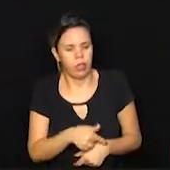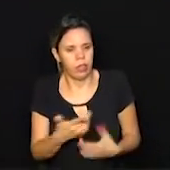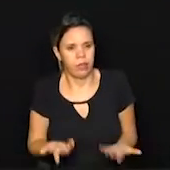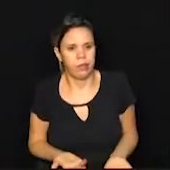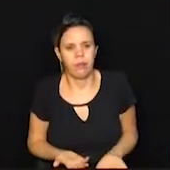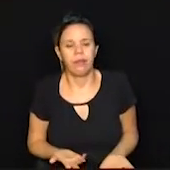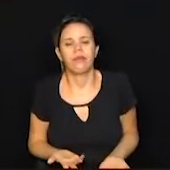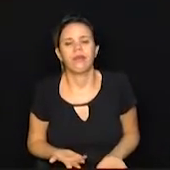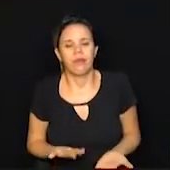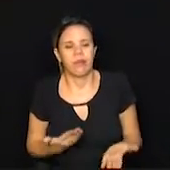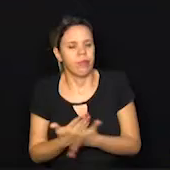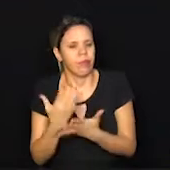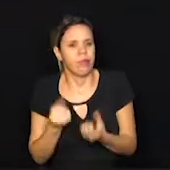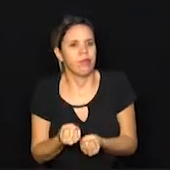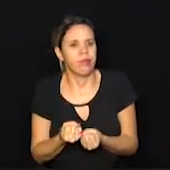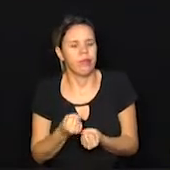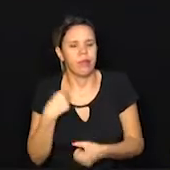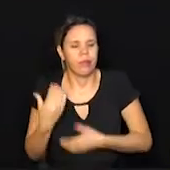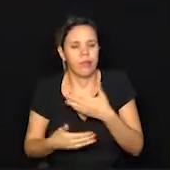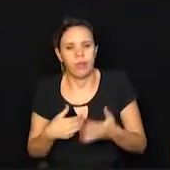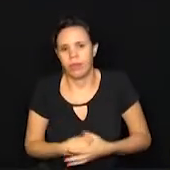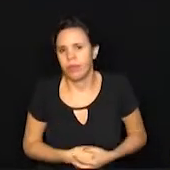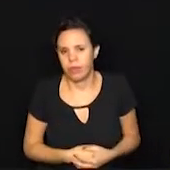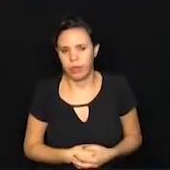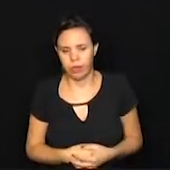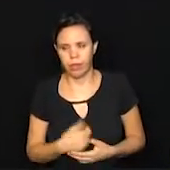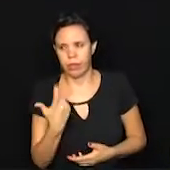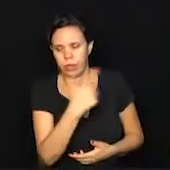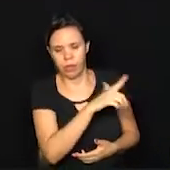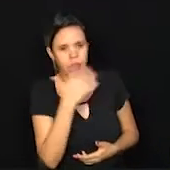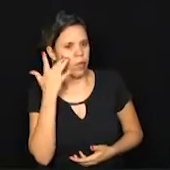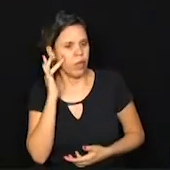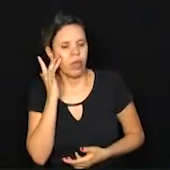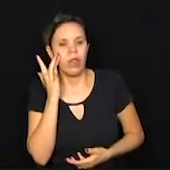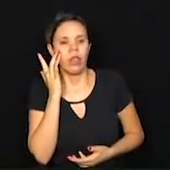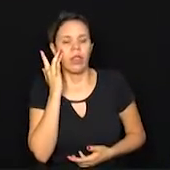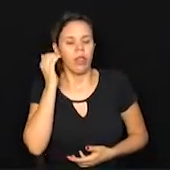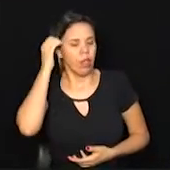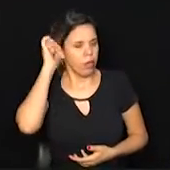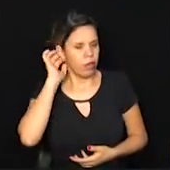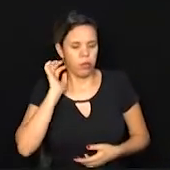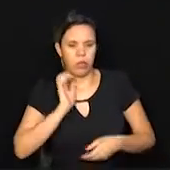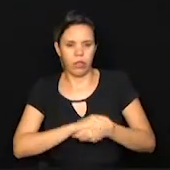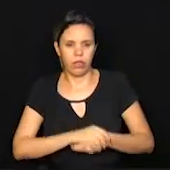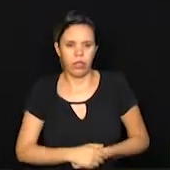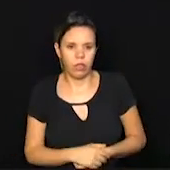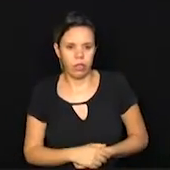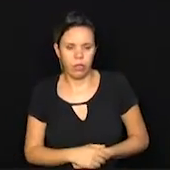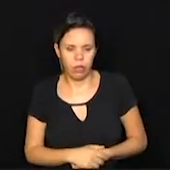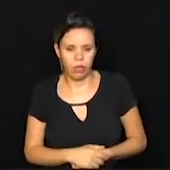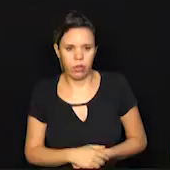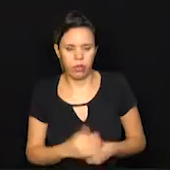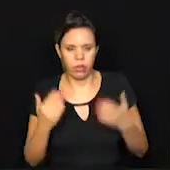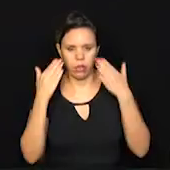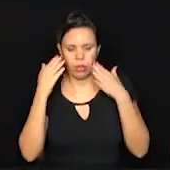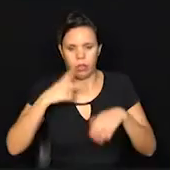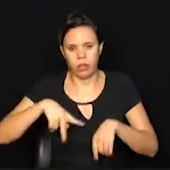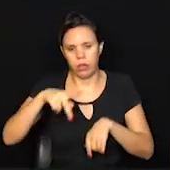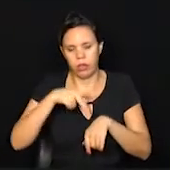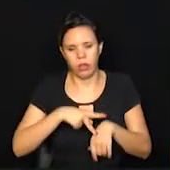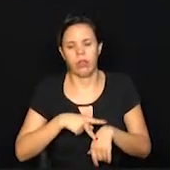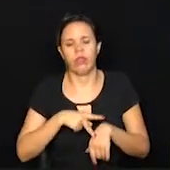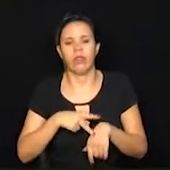isso de certa maneira legitimava o processo outros achavam que isso era uma maneira de tornar público para o país a